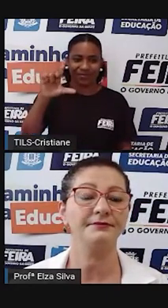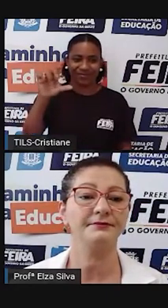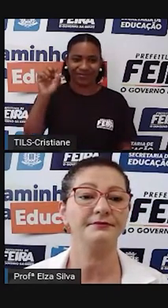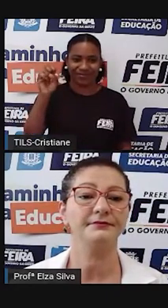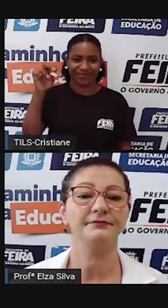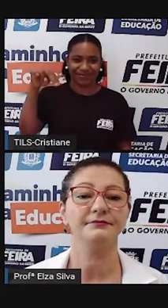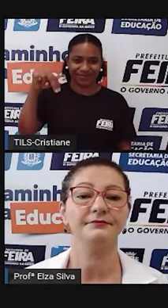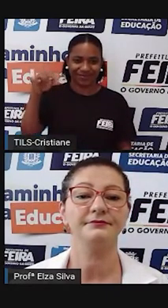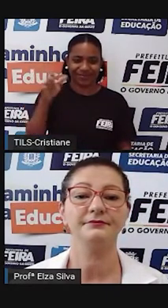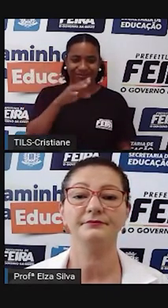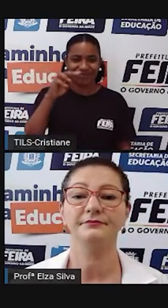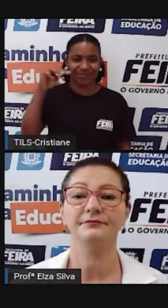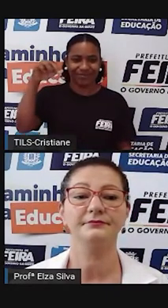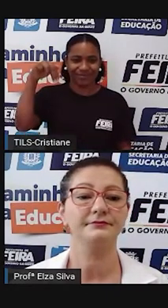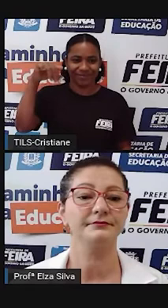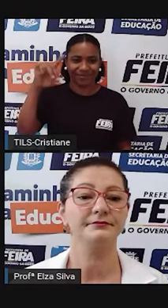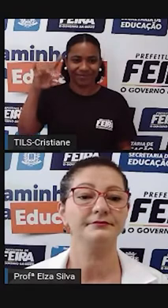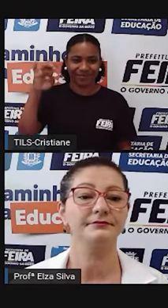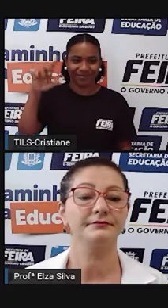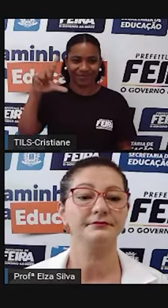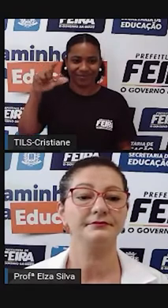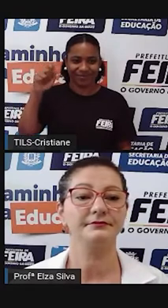Here.